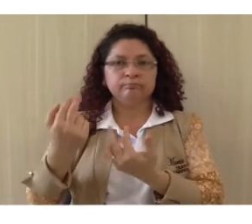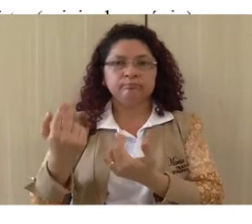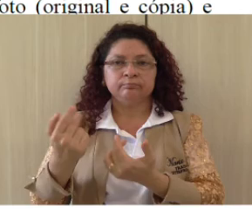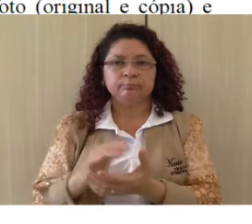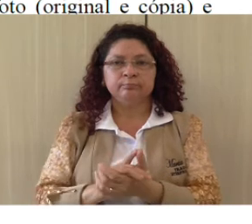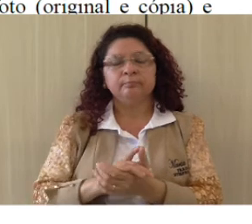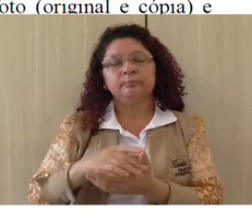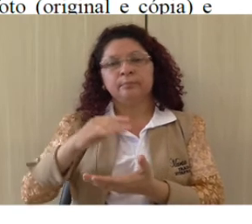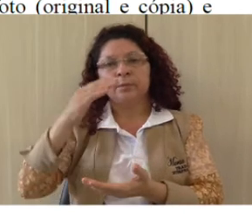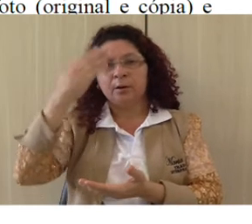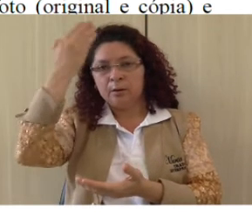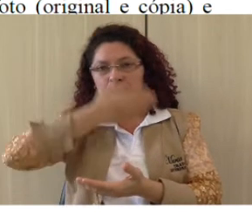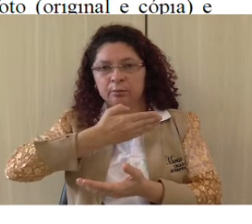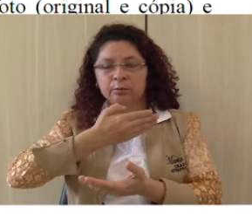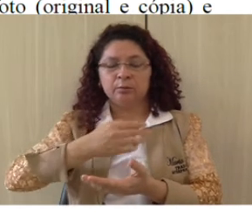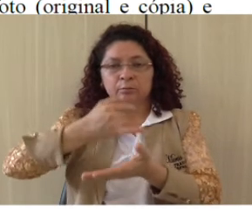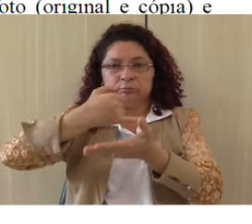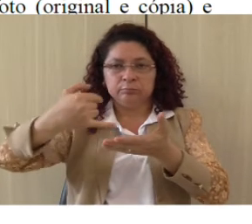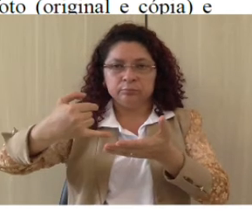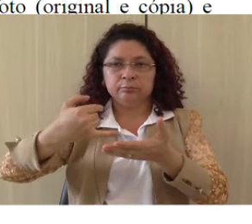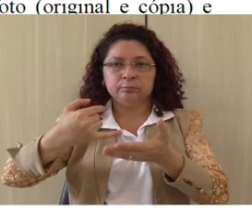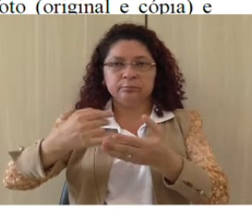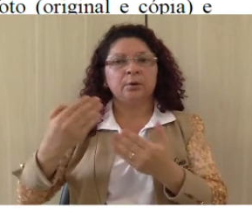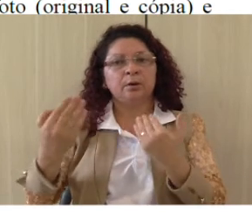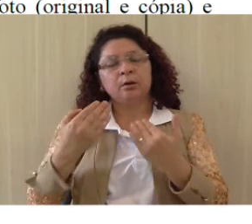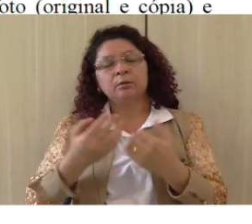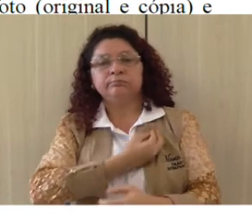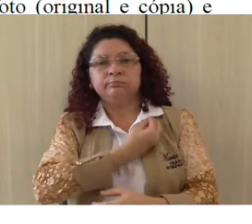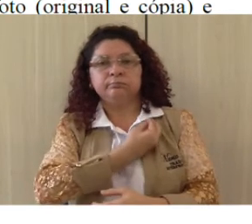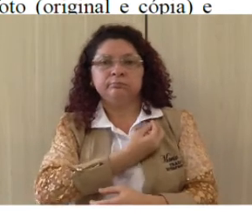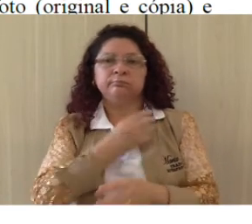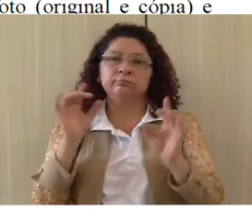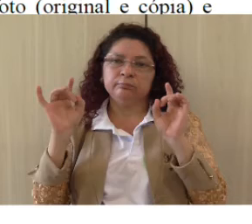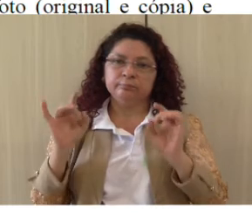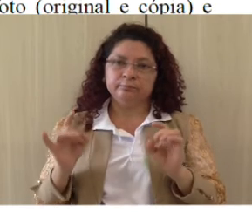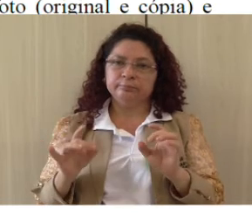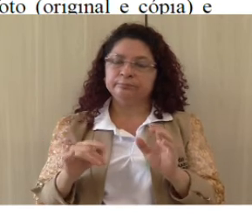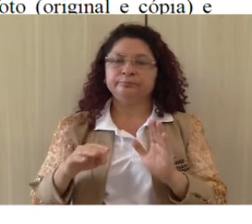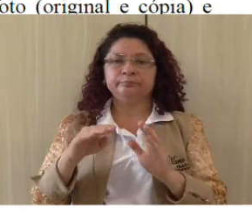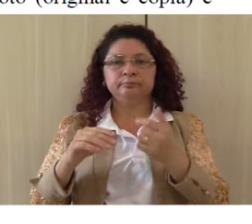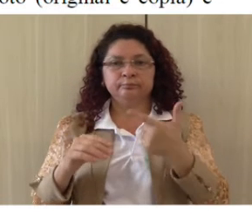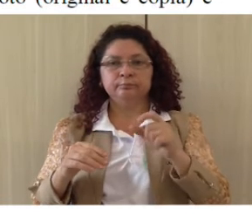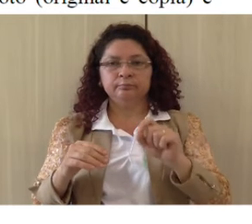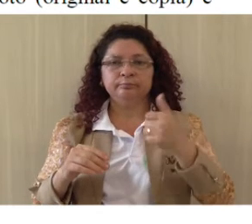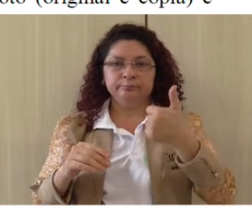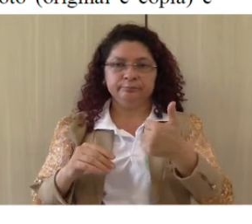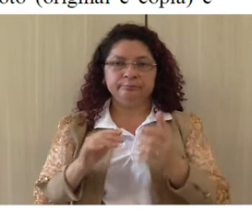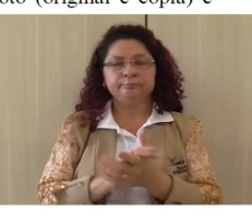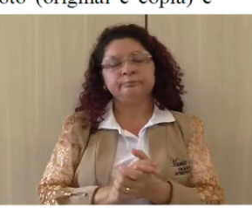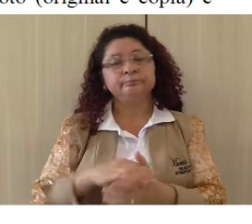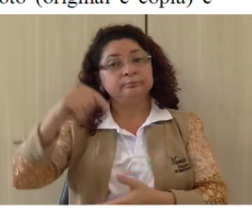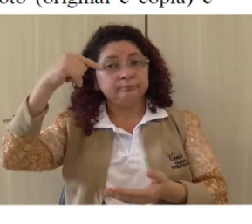C. Declaração preenchida de que se enquadra em uma das condições especificadas no item 2.1